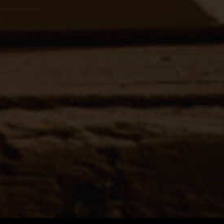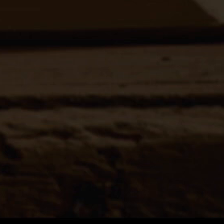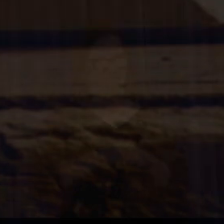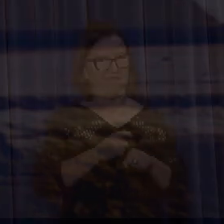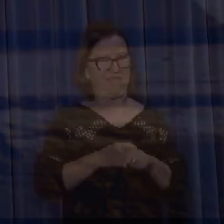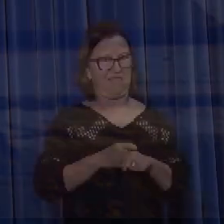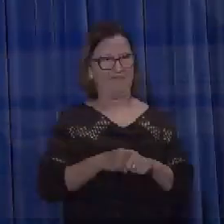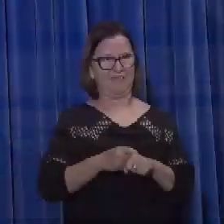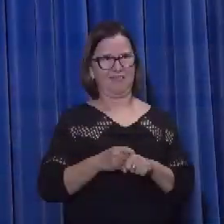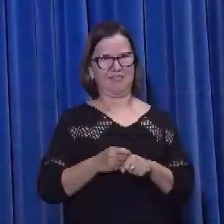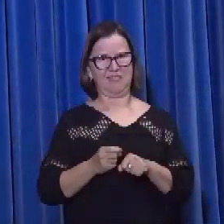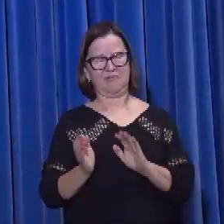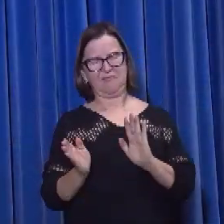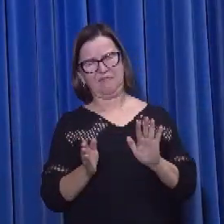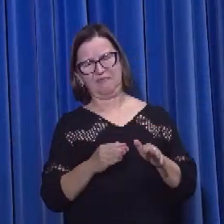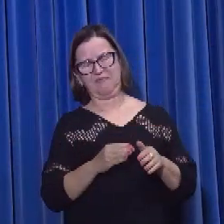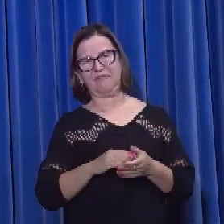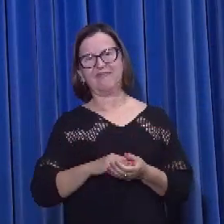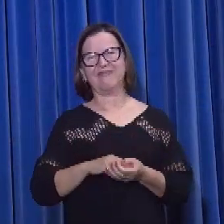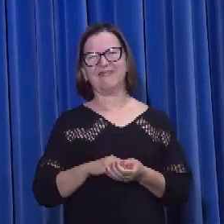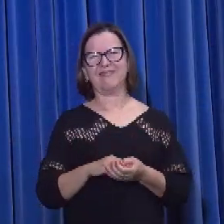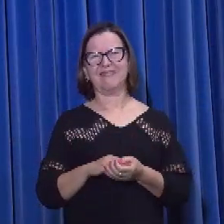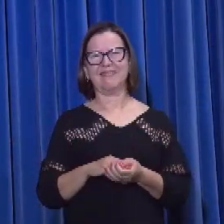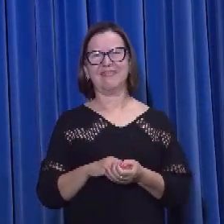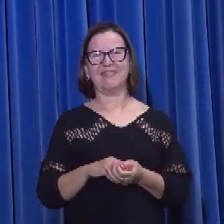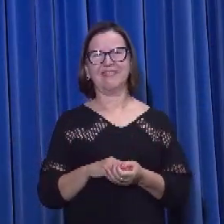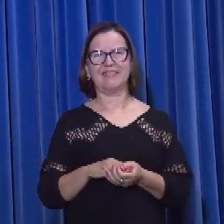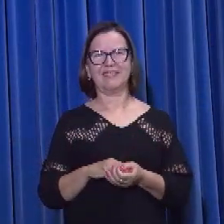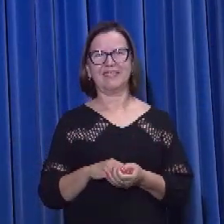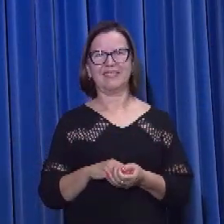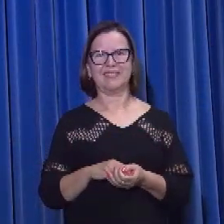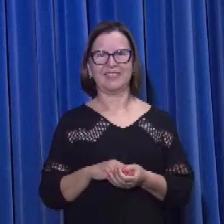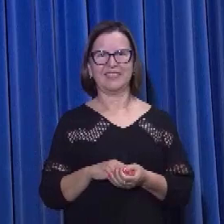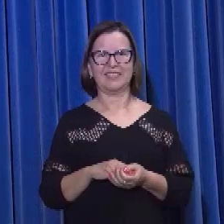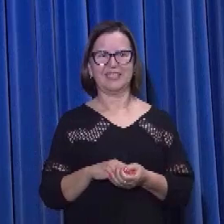19 a 21. Atente bem para esse texto.